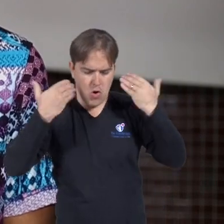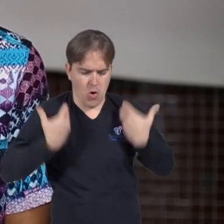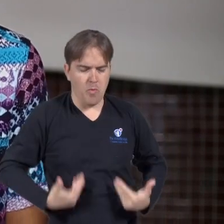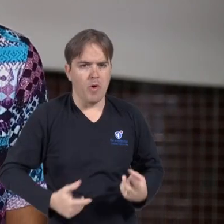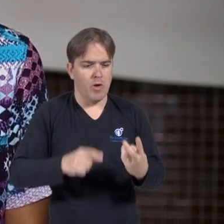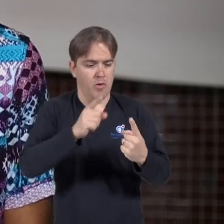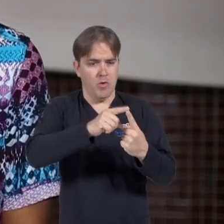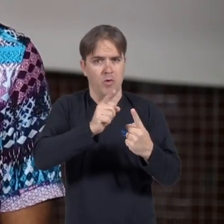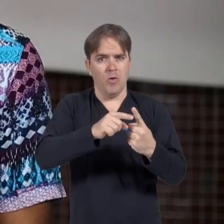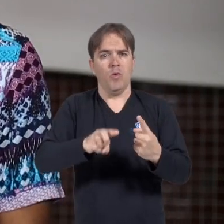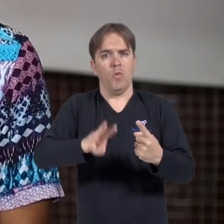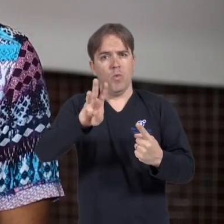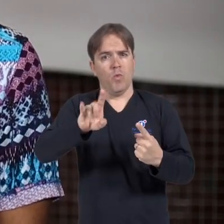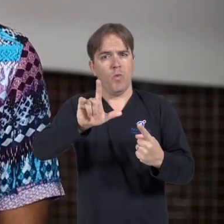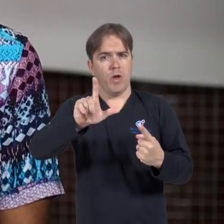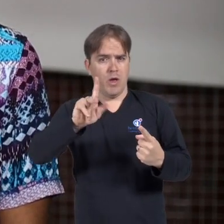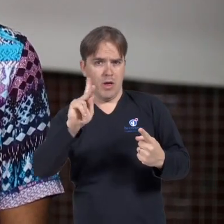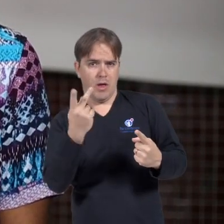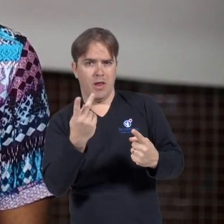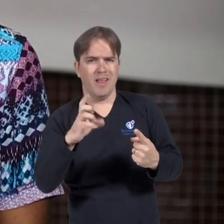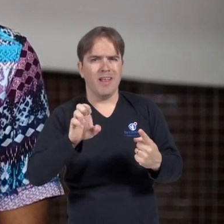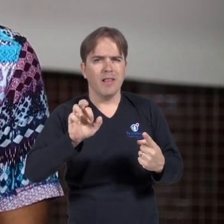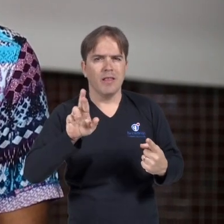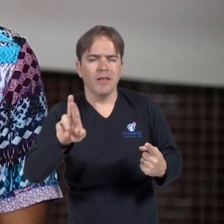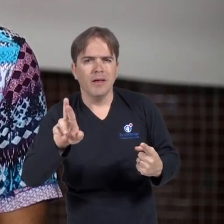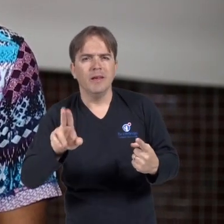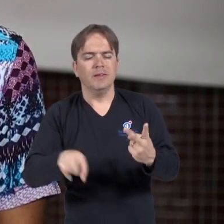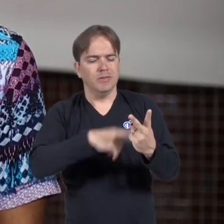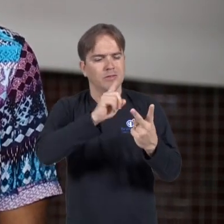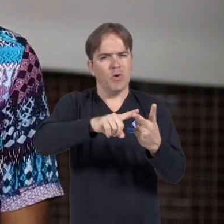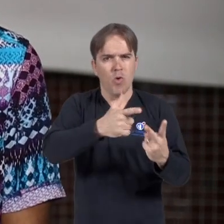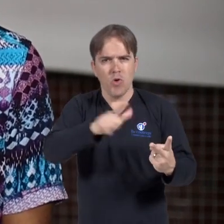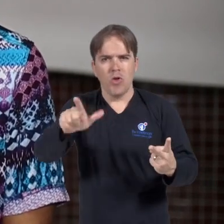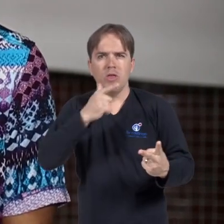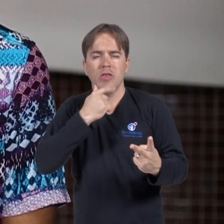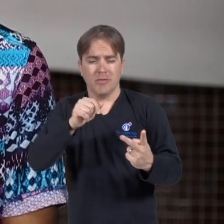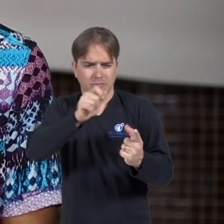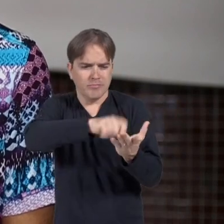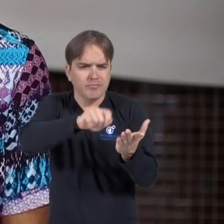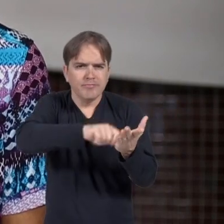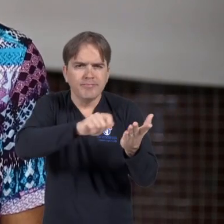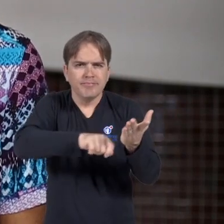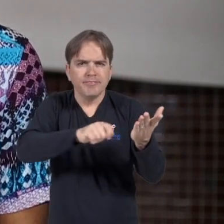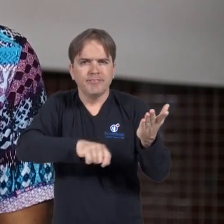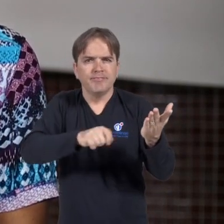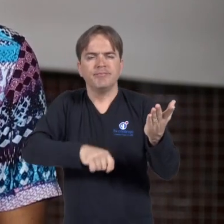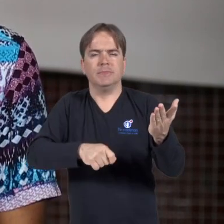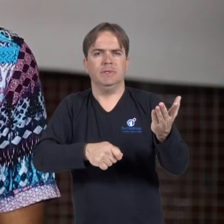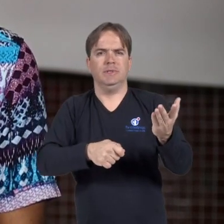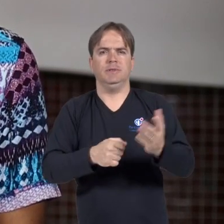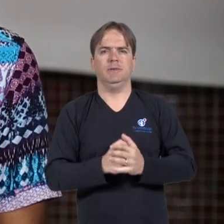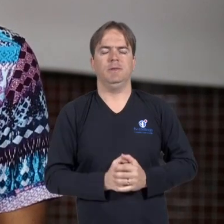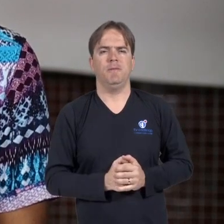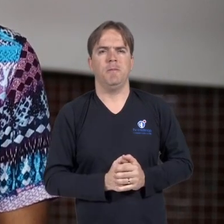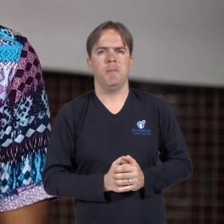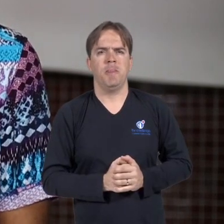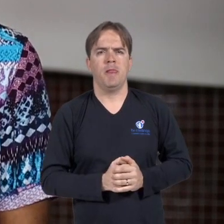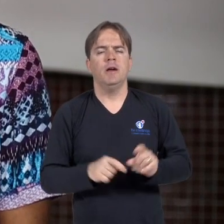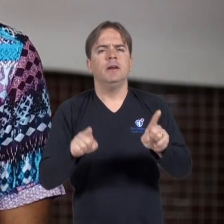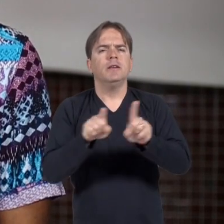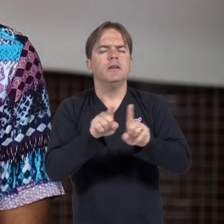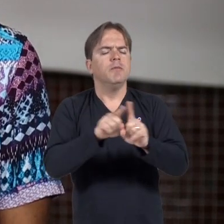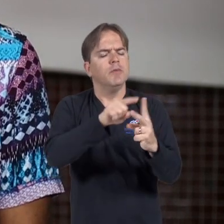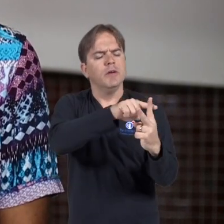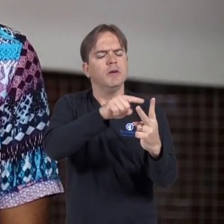e de Alexander Lowen, para guiarem toda a minha reflexão sobre o campo educacional e para refletir,